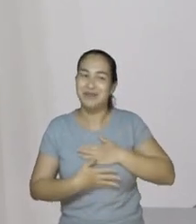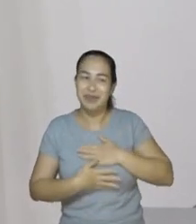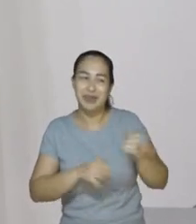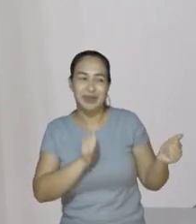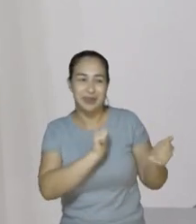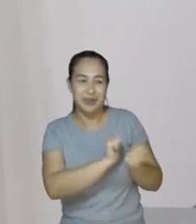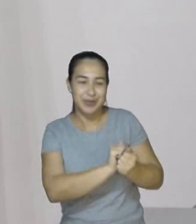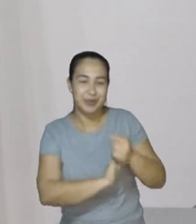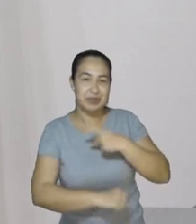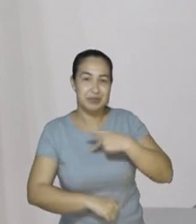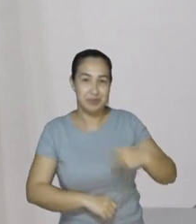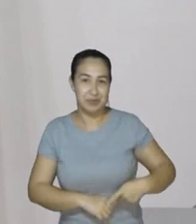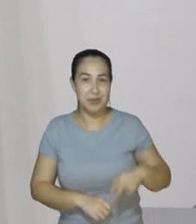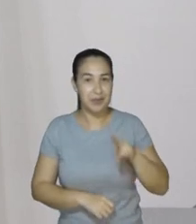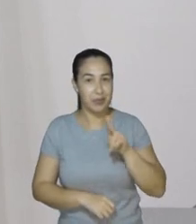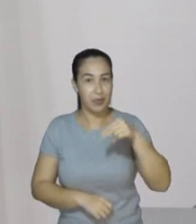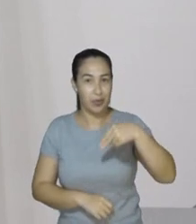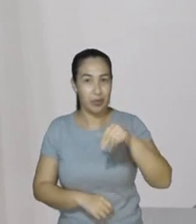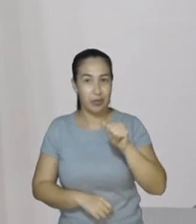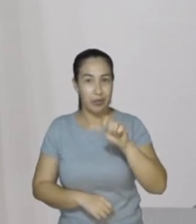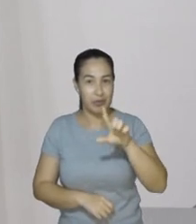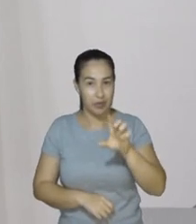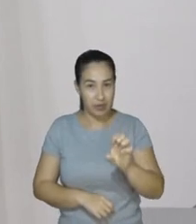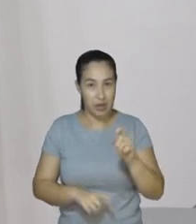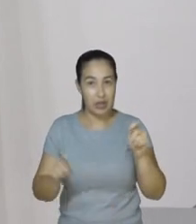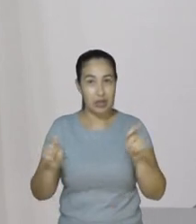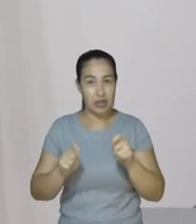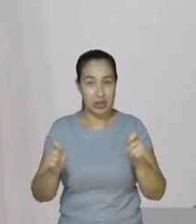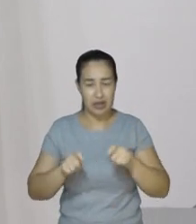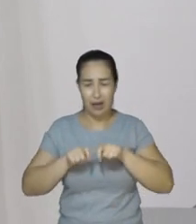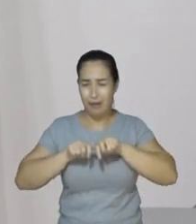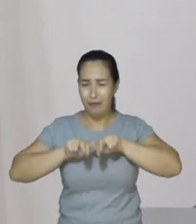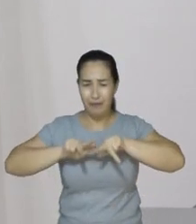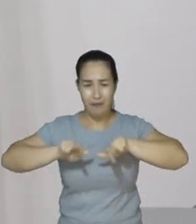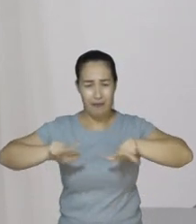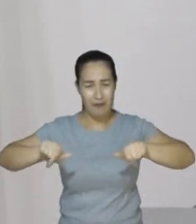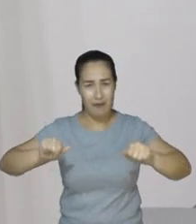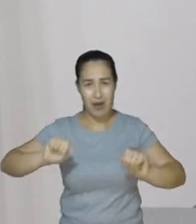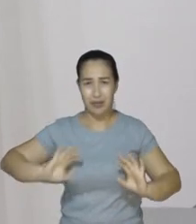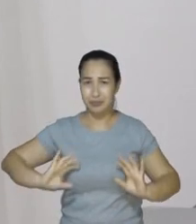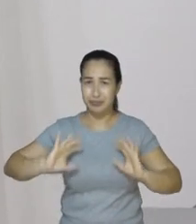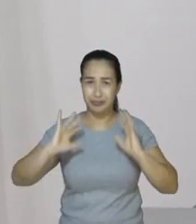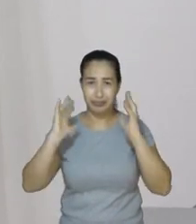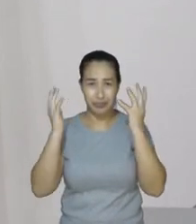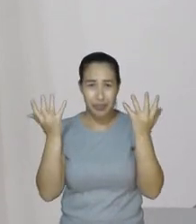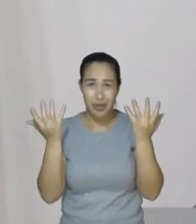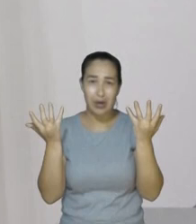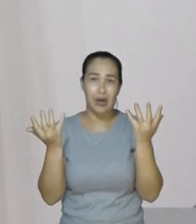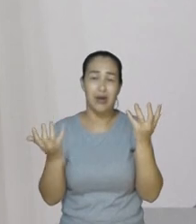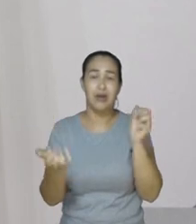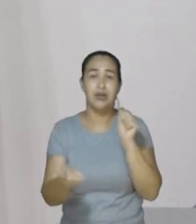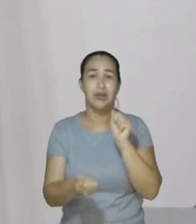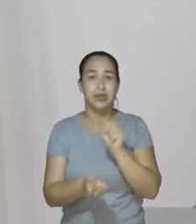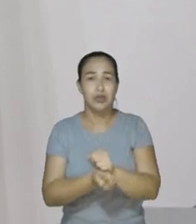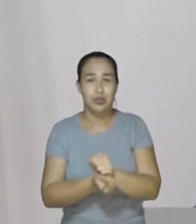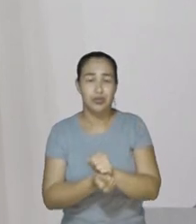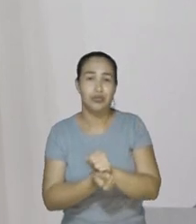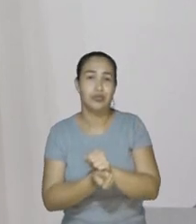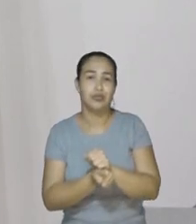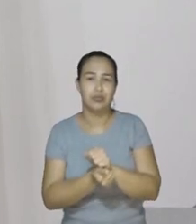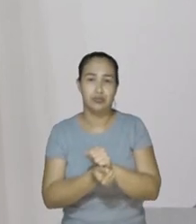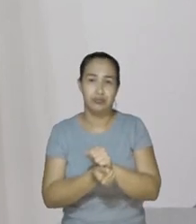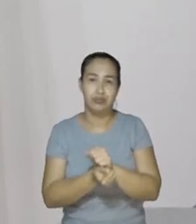Unali, nos deu a oportunidade de poder estarmos em vários eventos da Unali, quando da presidência do deputado Kennedy Nunes, e